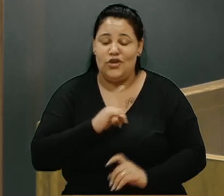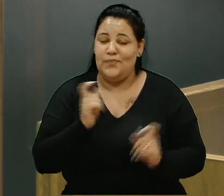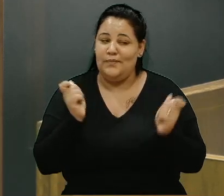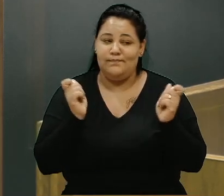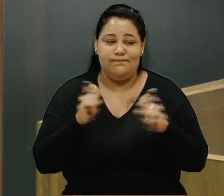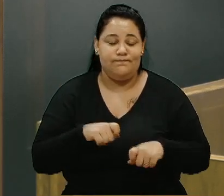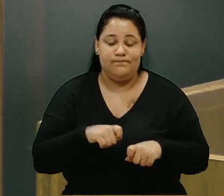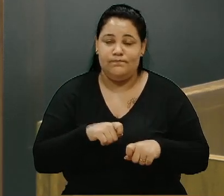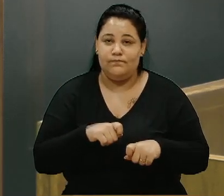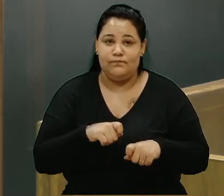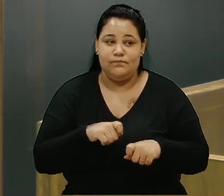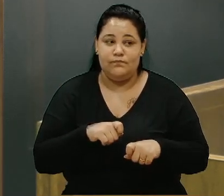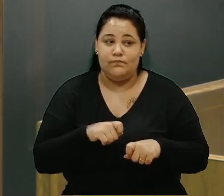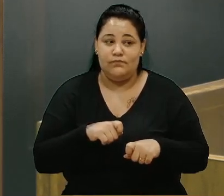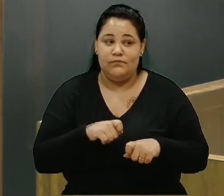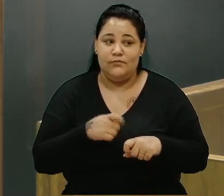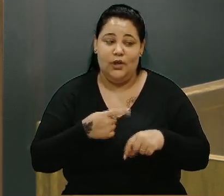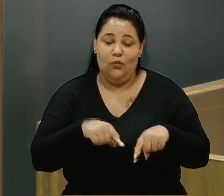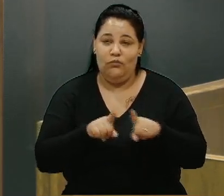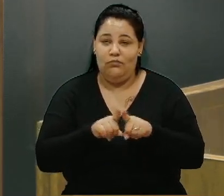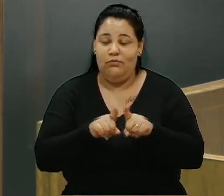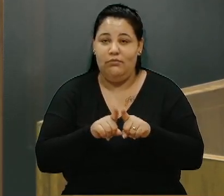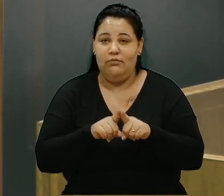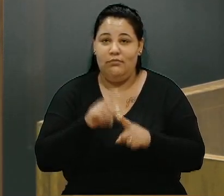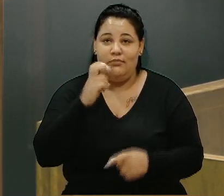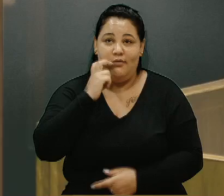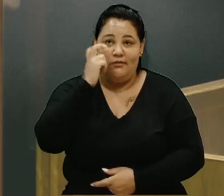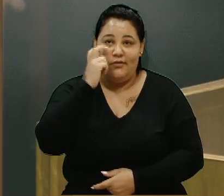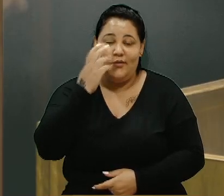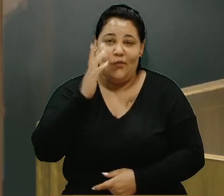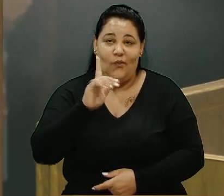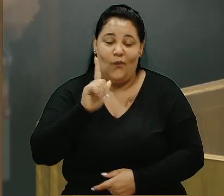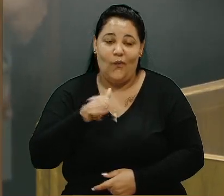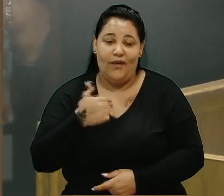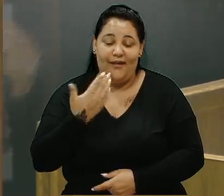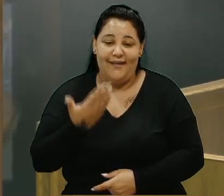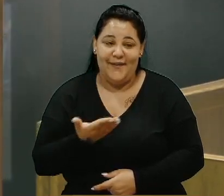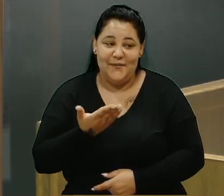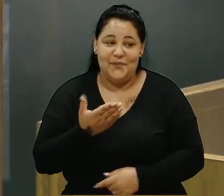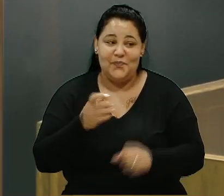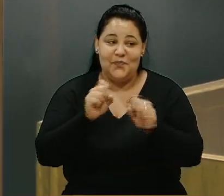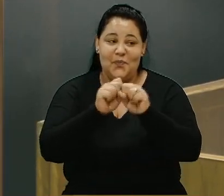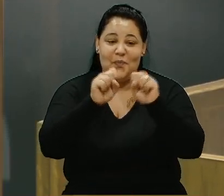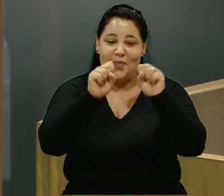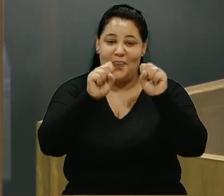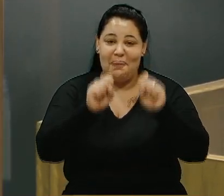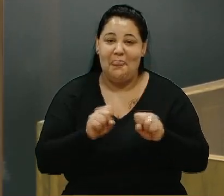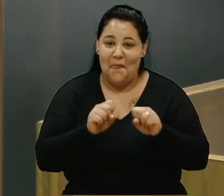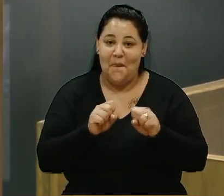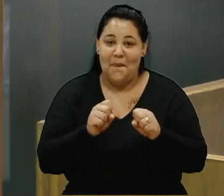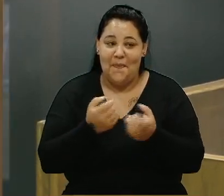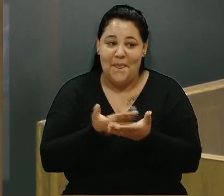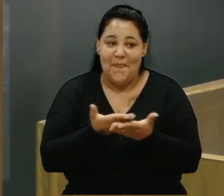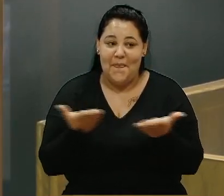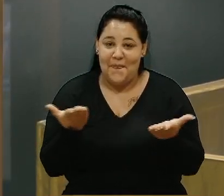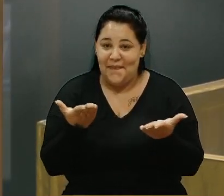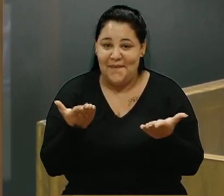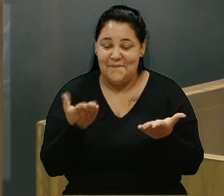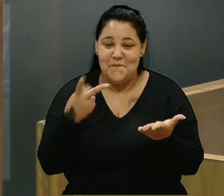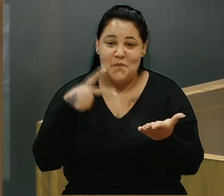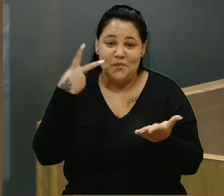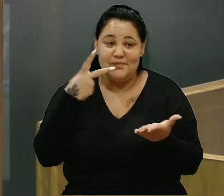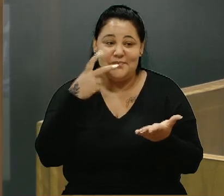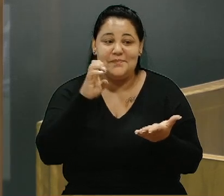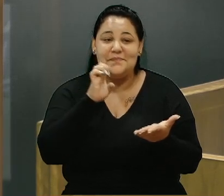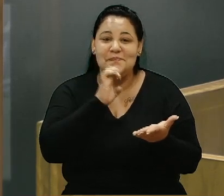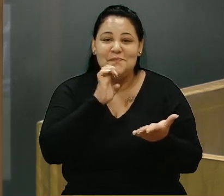para preencher. A vergonha foi tanta que lá no sistema tem um espaço, vereadora Estela, para